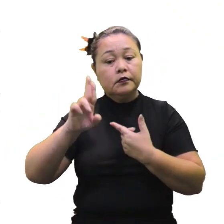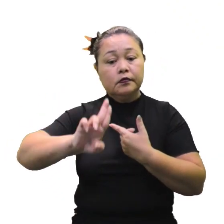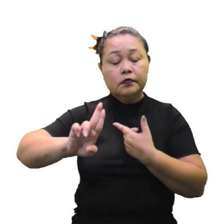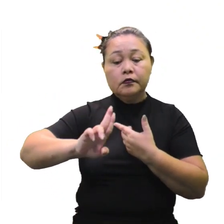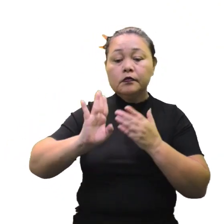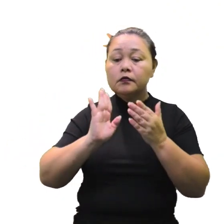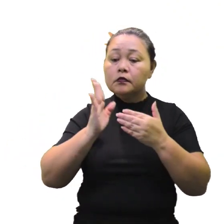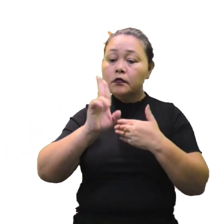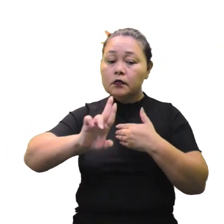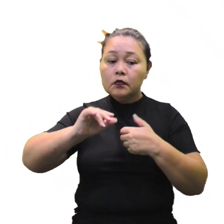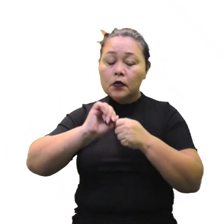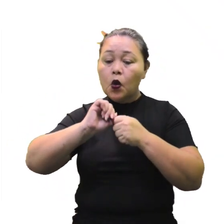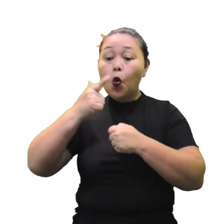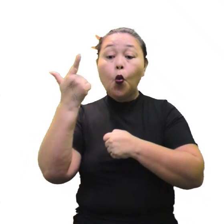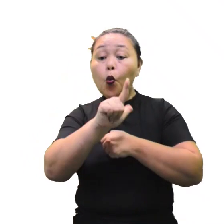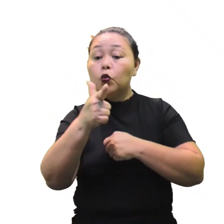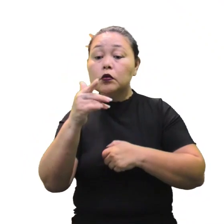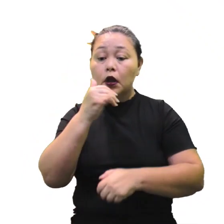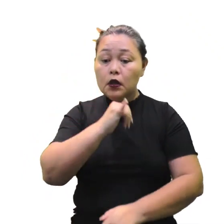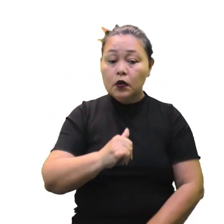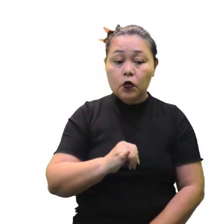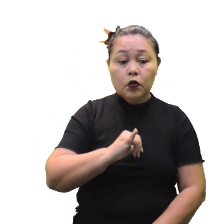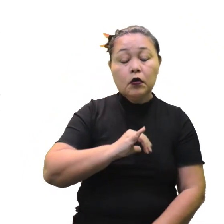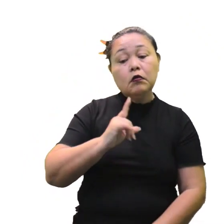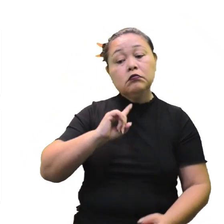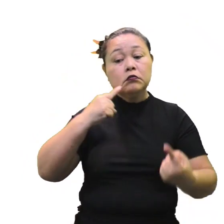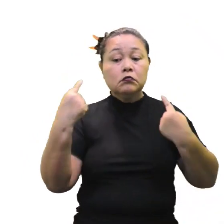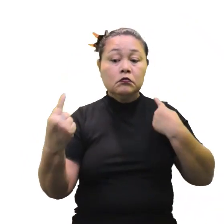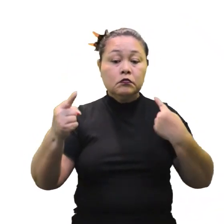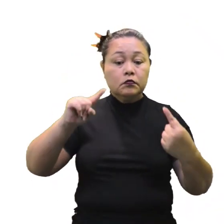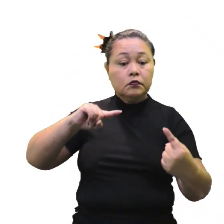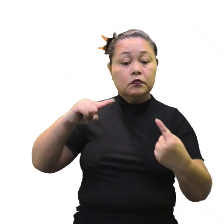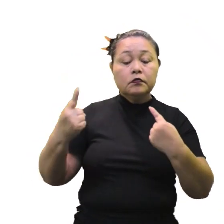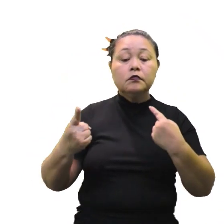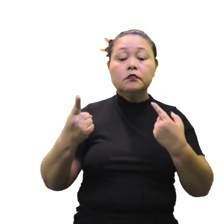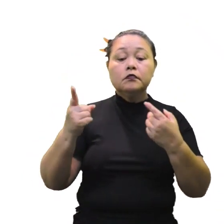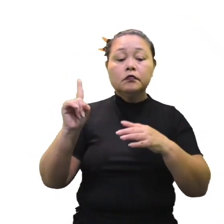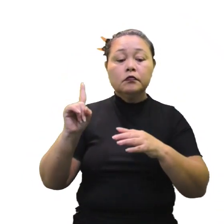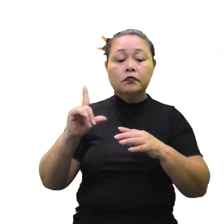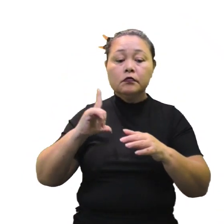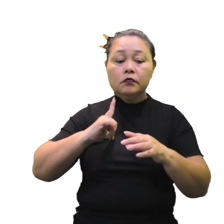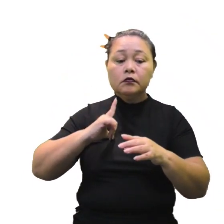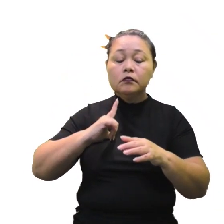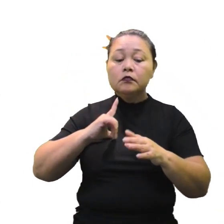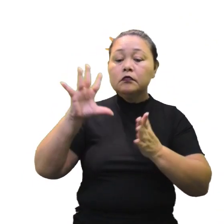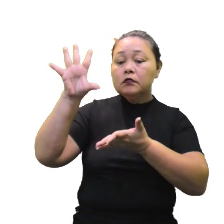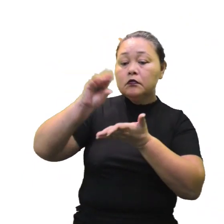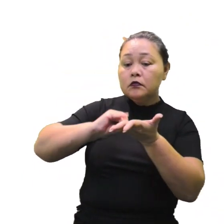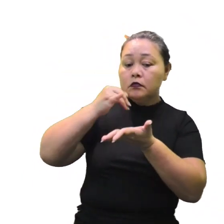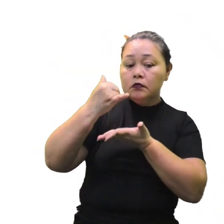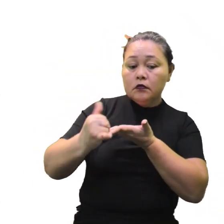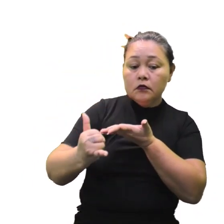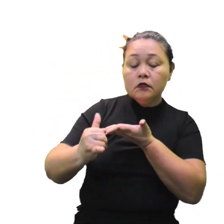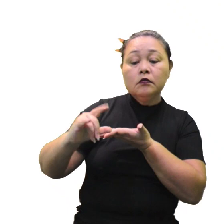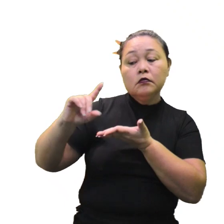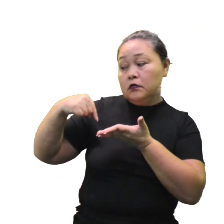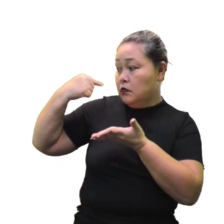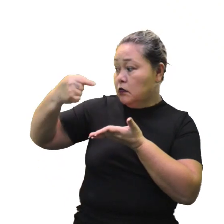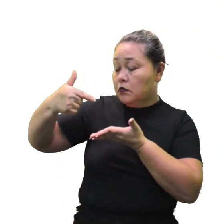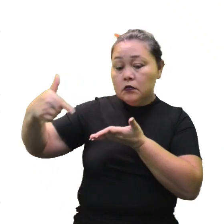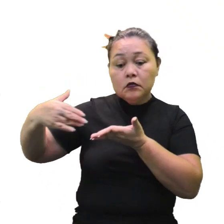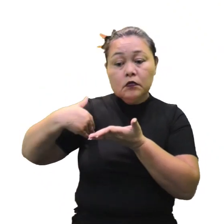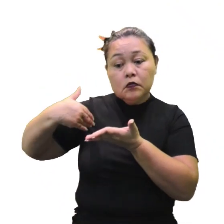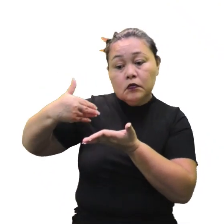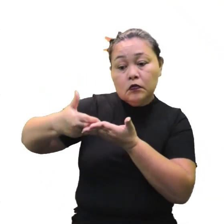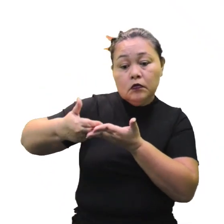que eu utilizo por meio de energia para obter outro, ou ela pode ser alternativa, que constitui uma alternativa ao modelo energético